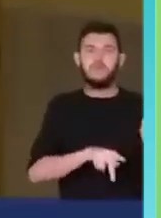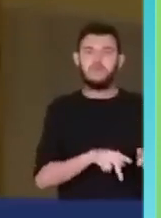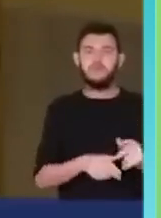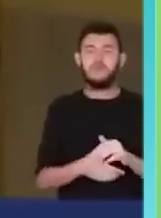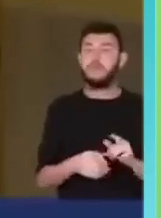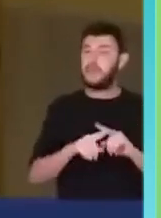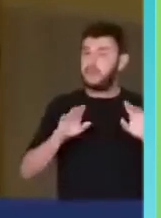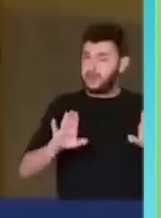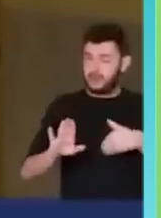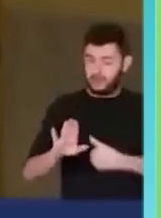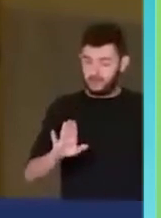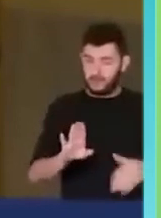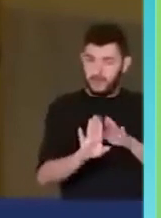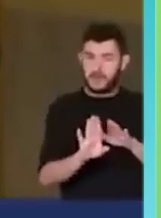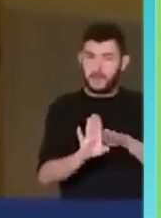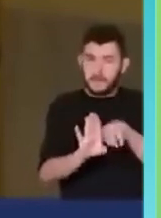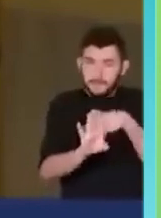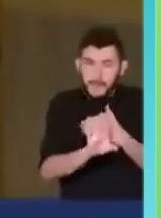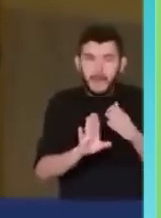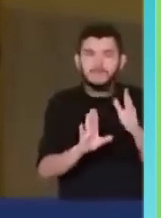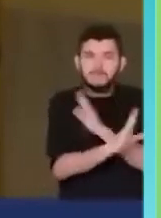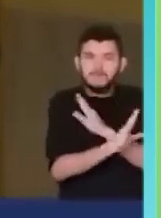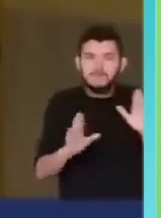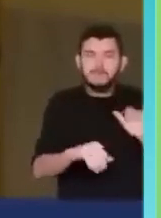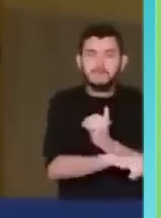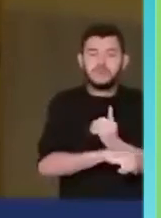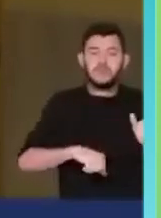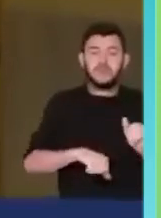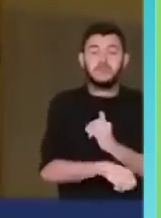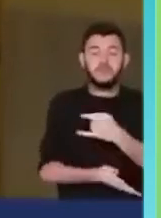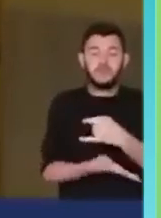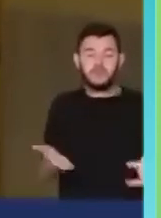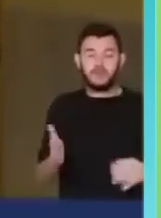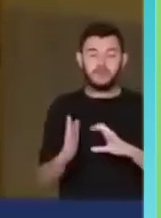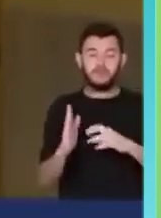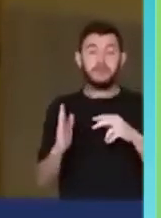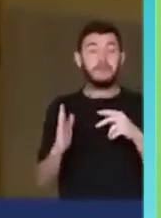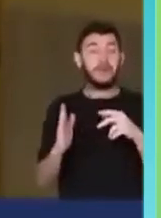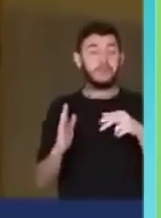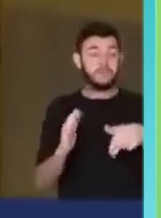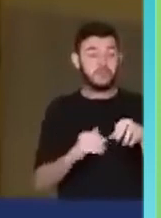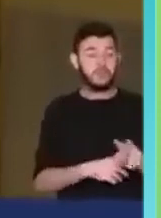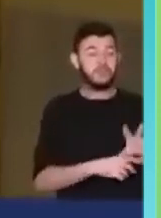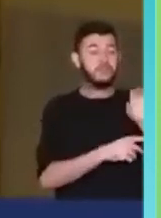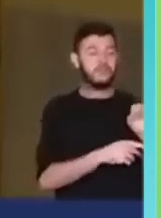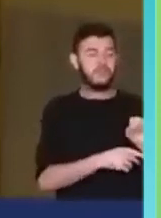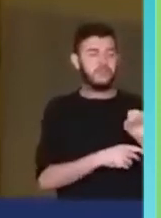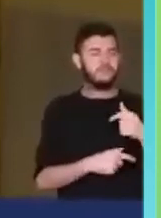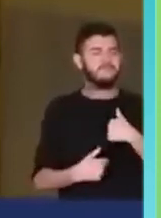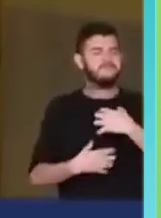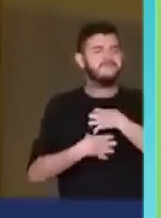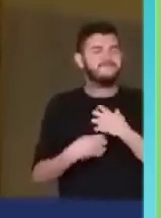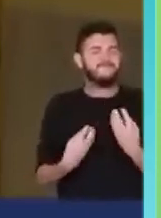a manobra do governo ver a partir de um requerimento do partido novo grave vender o partido novo que a